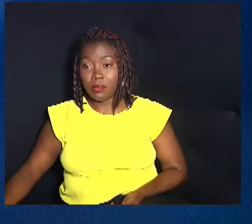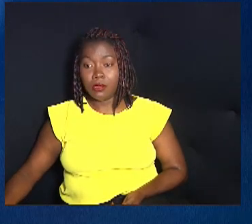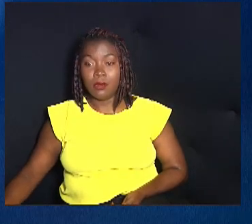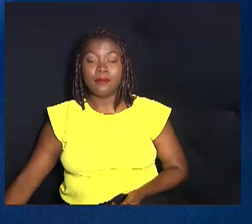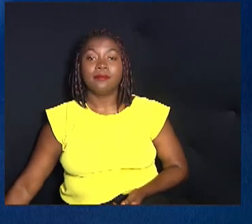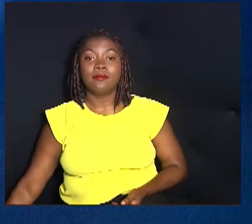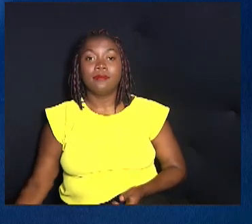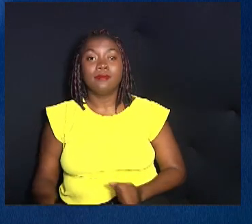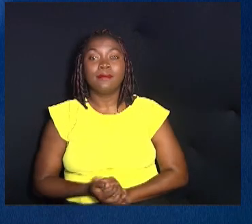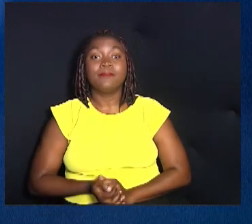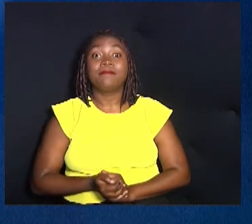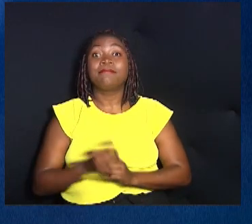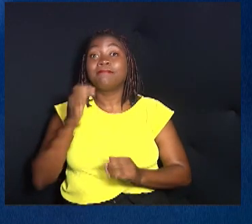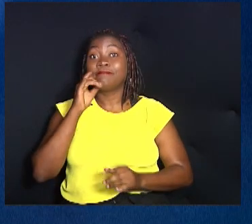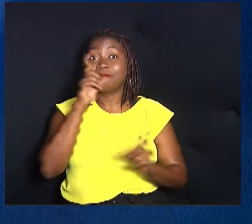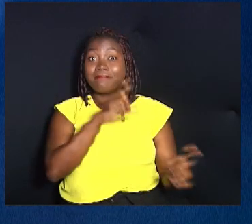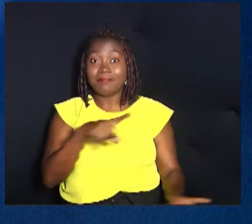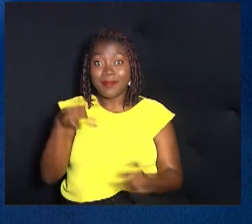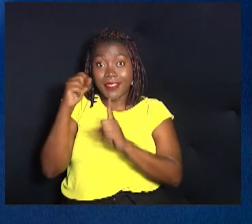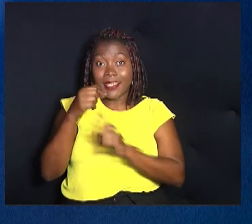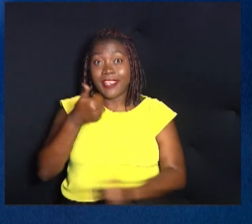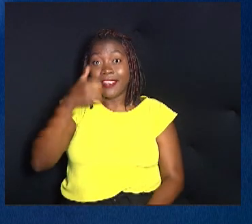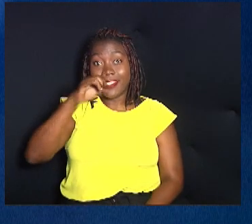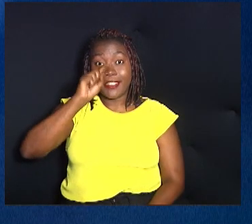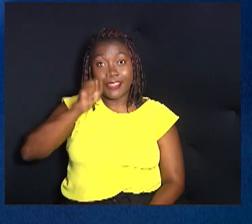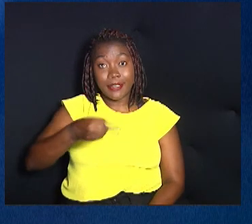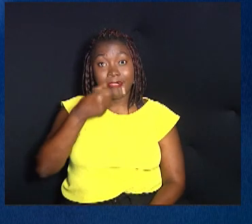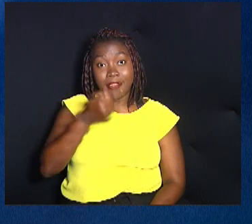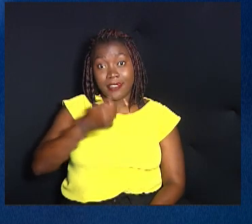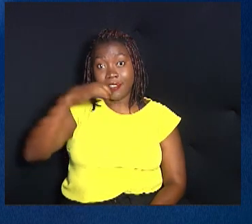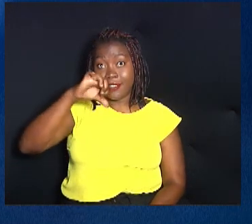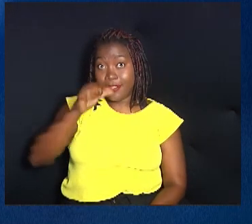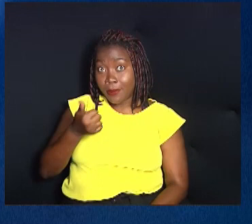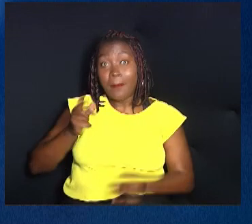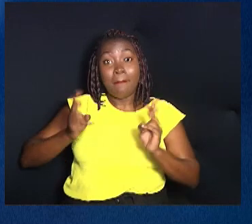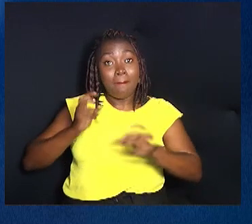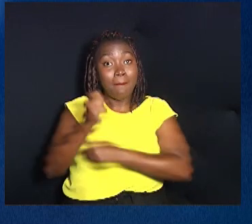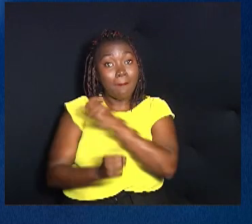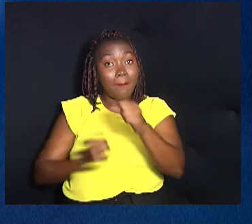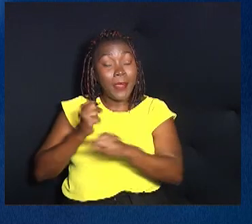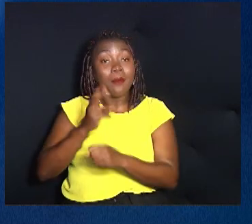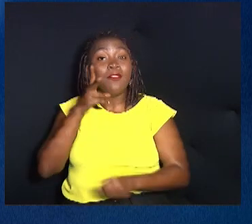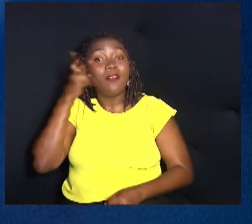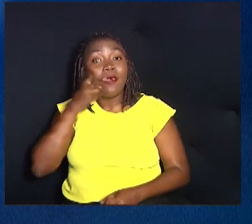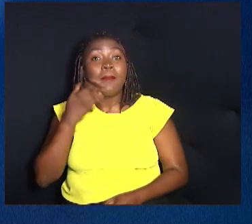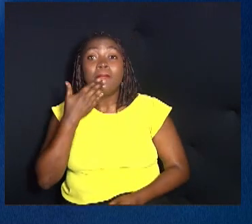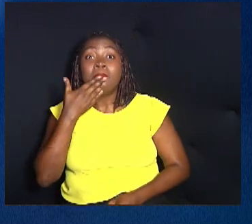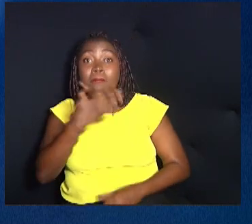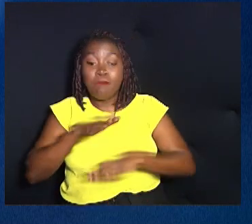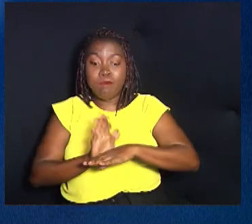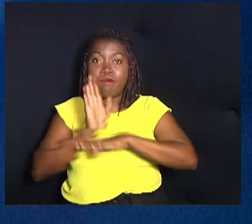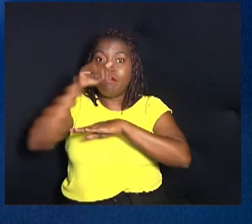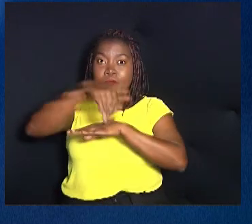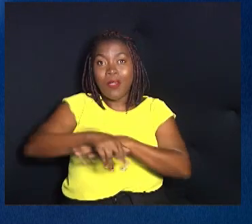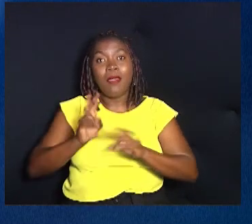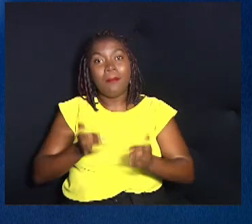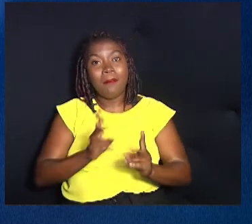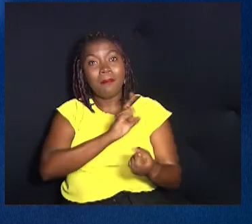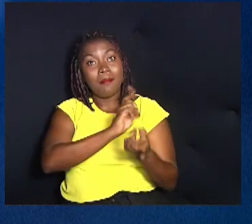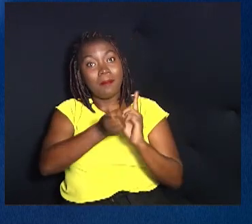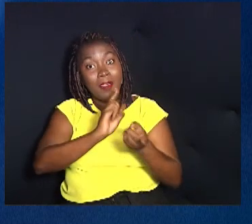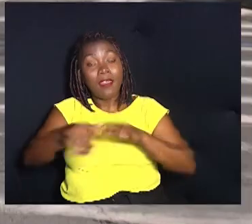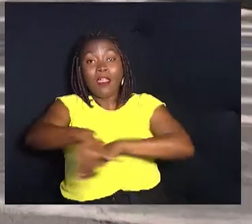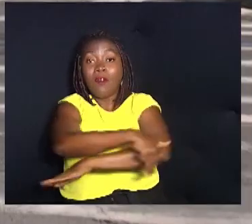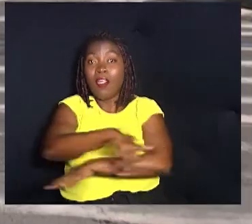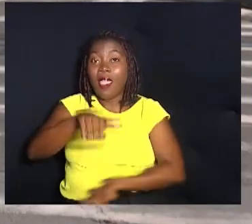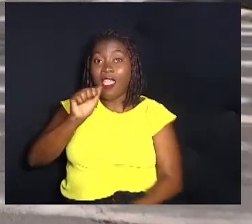Coaciara. Na indicação 10.791 do mesmo ano, o vereador pede uma lombada na mesma avenida com a rua